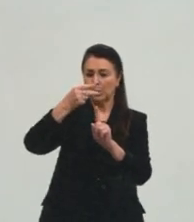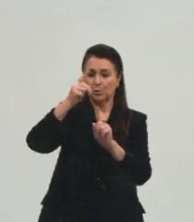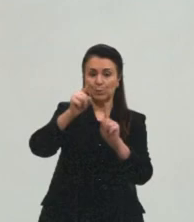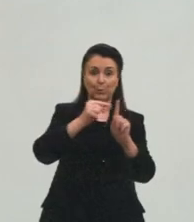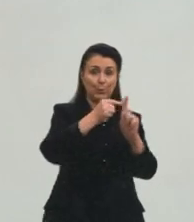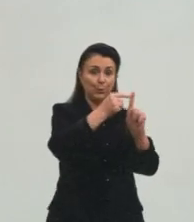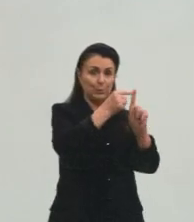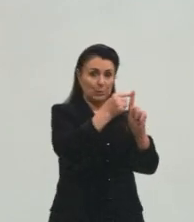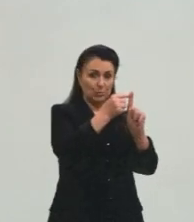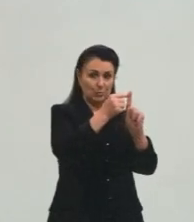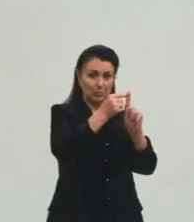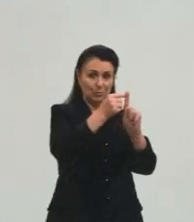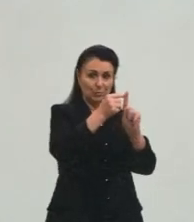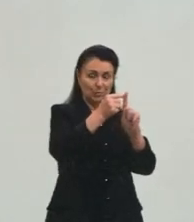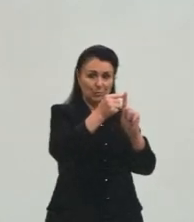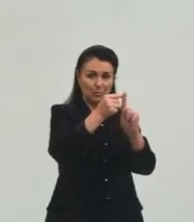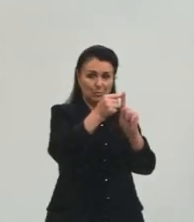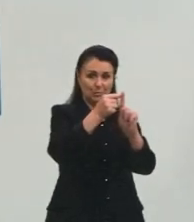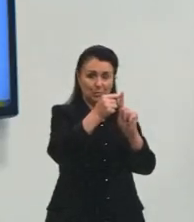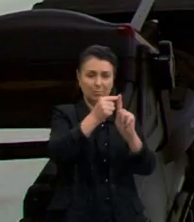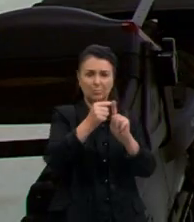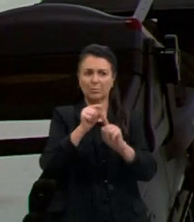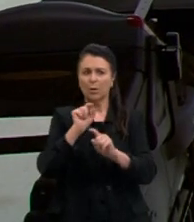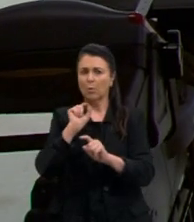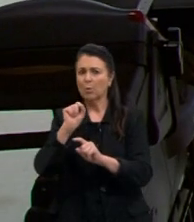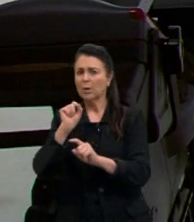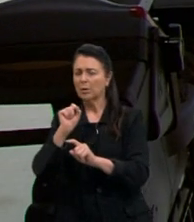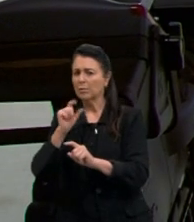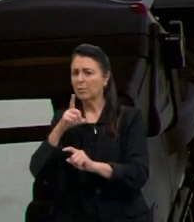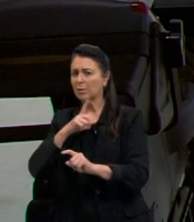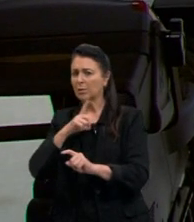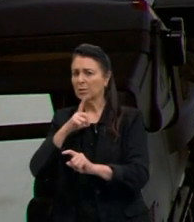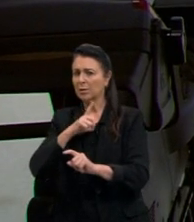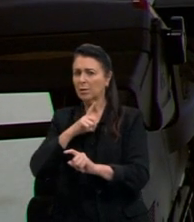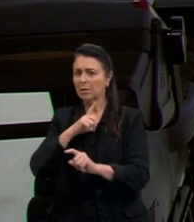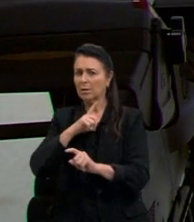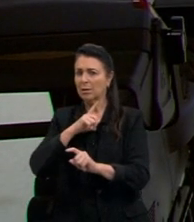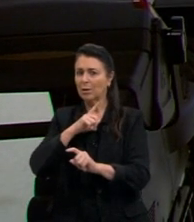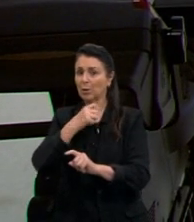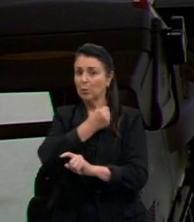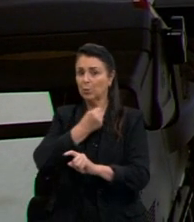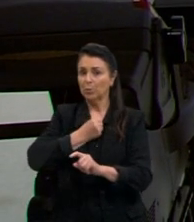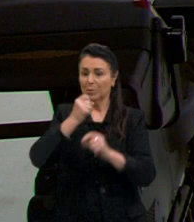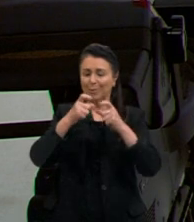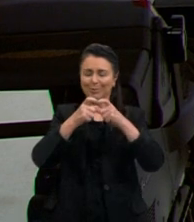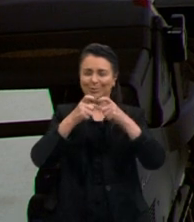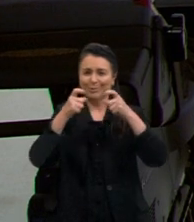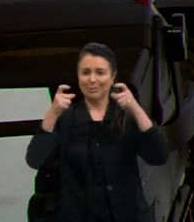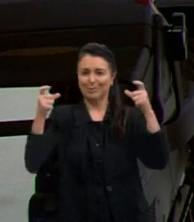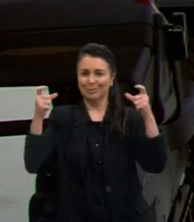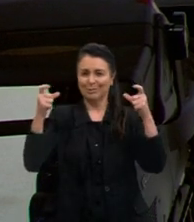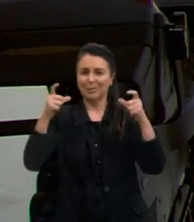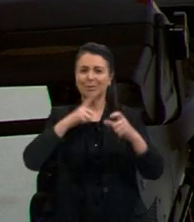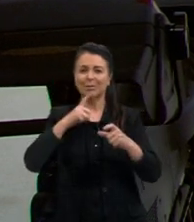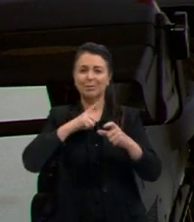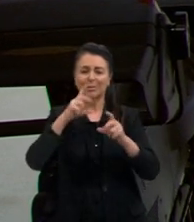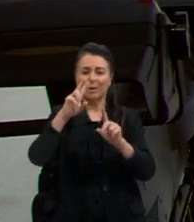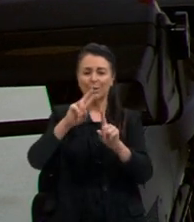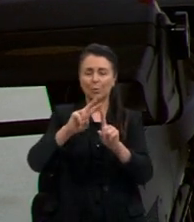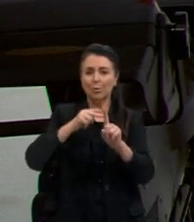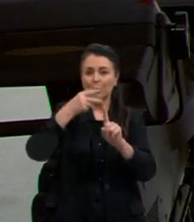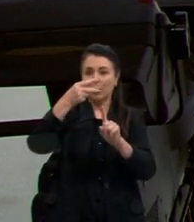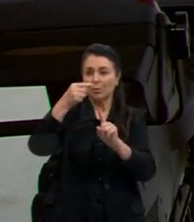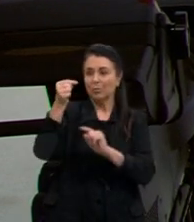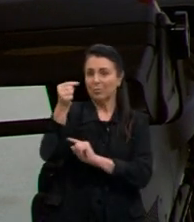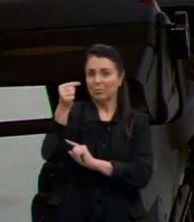o resultado ele vai ser alto é um número Grande a gente tem um expoente